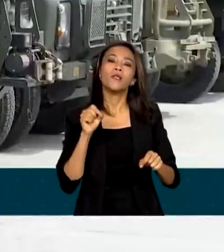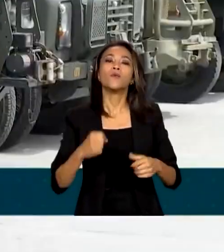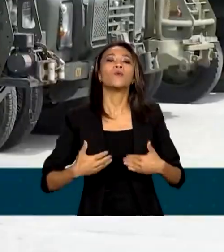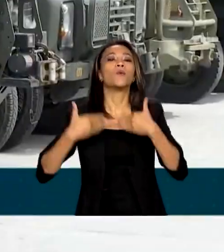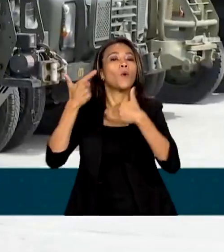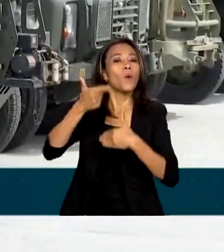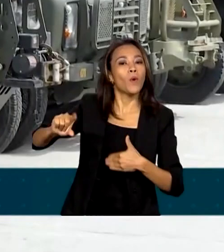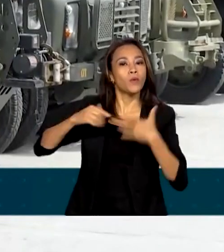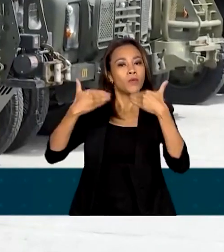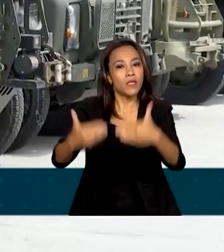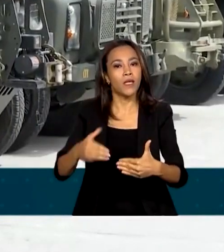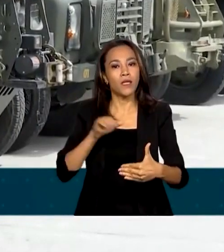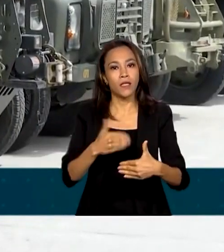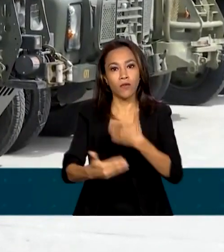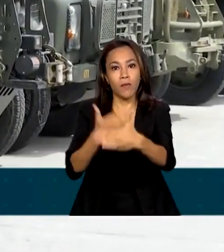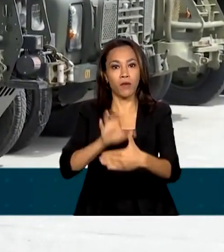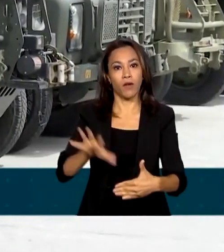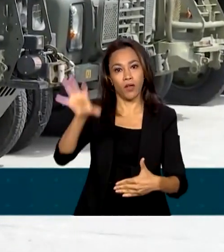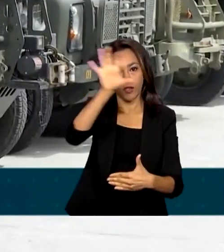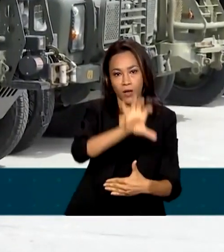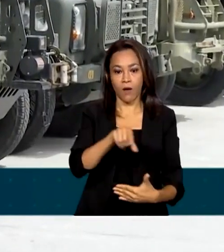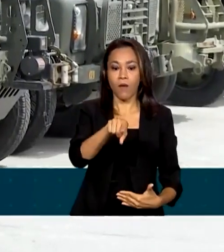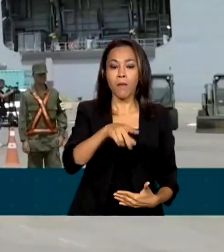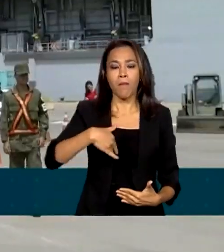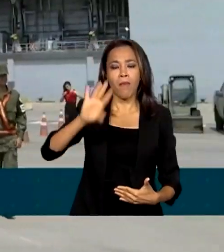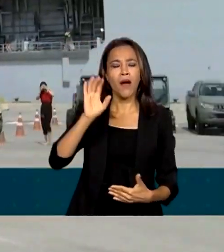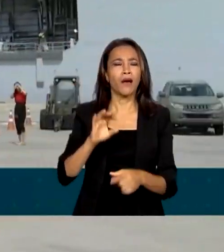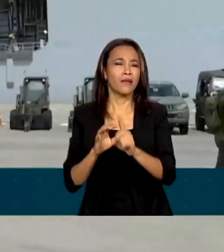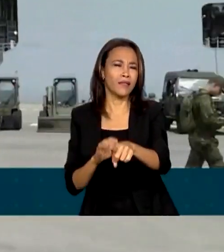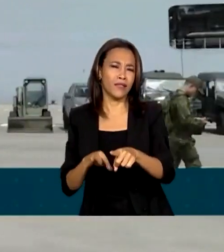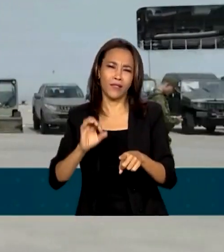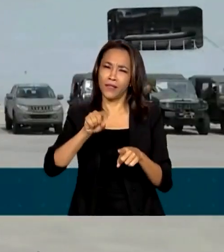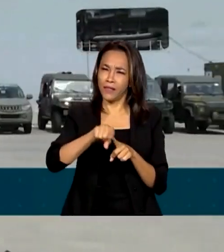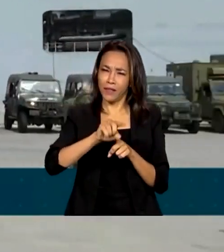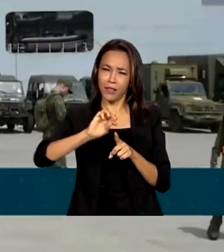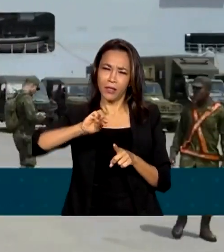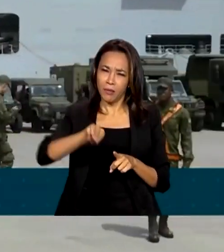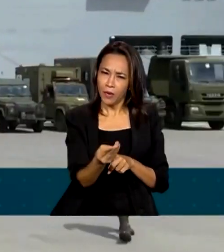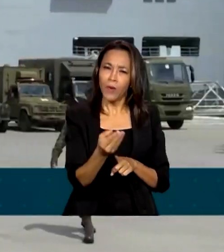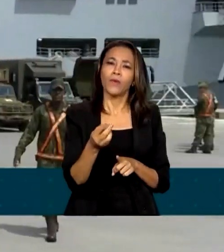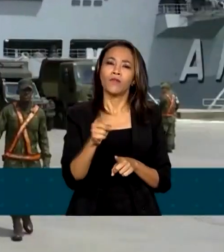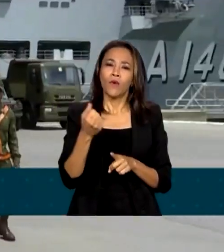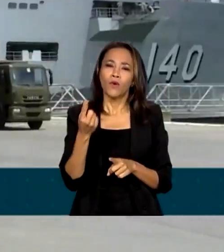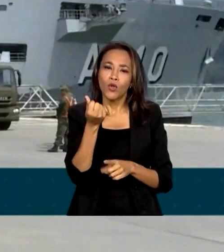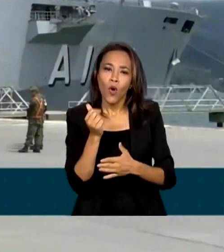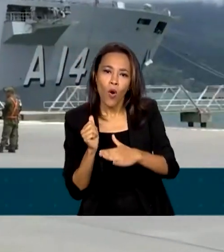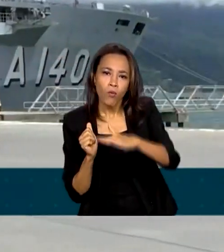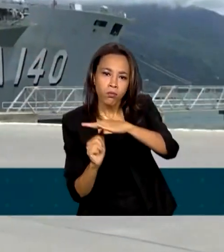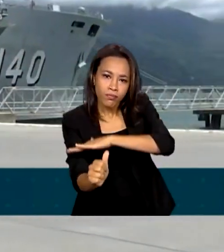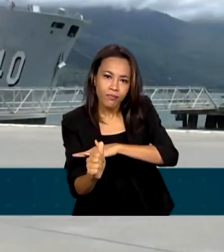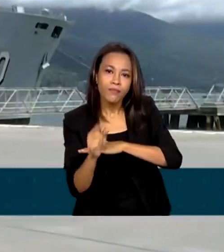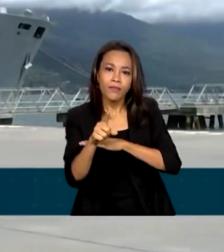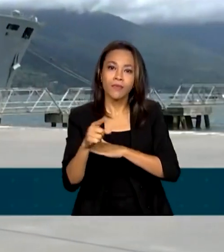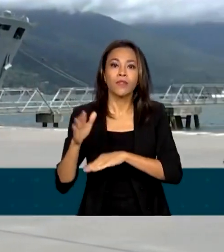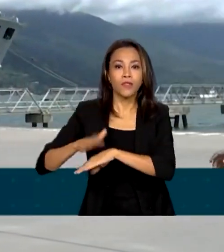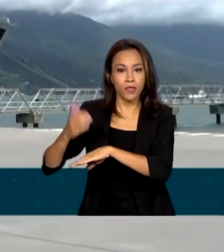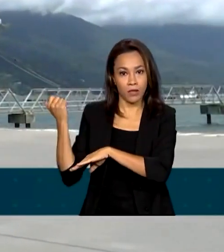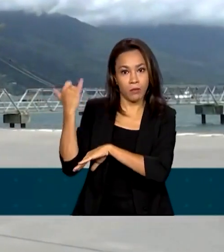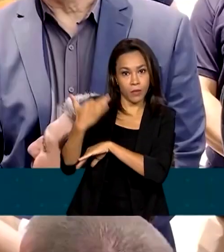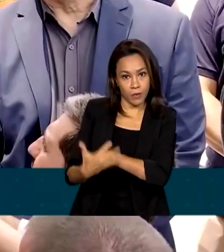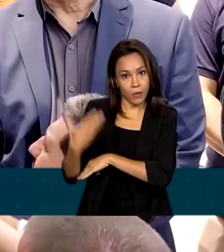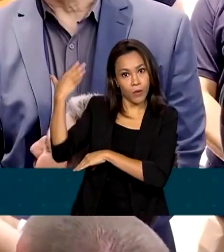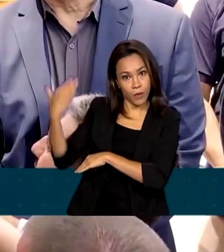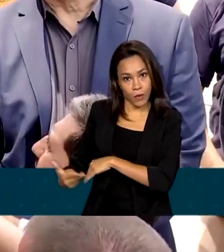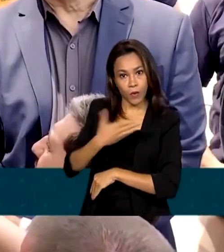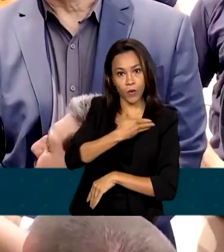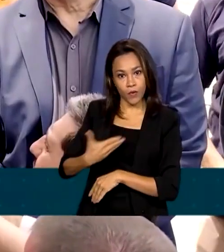Regional. Mais de 60 milhões de reais foram disponibilizados em auxílio desde o dia da tragédia, segundo o governo federal. De